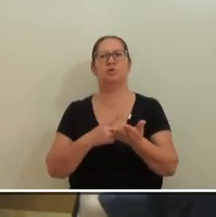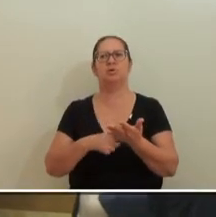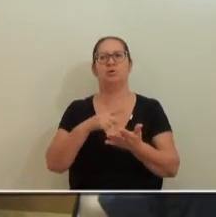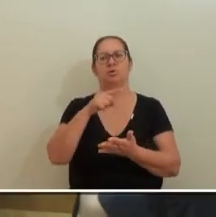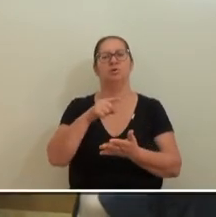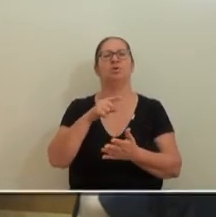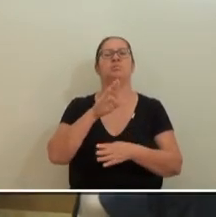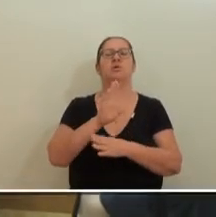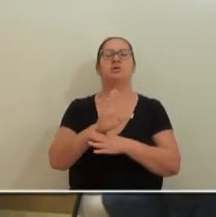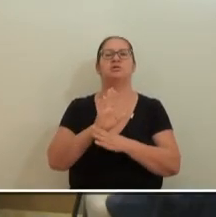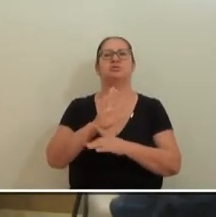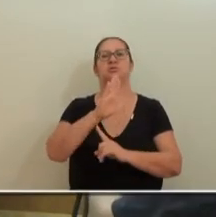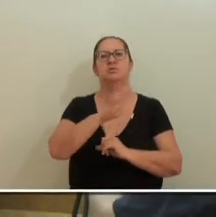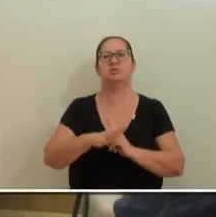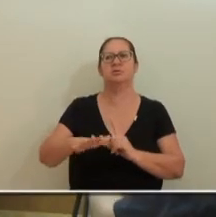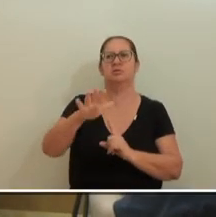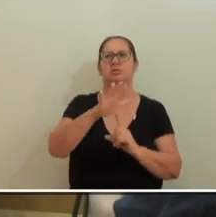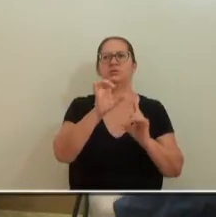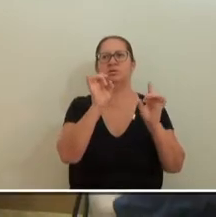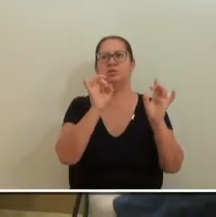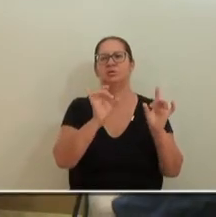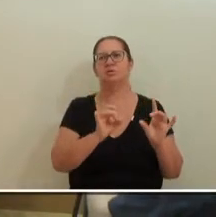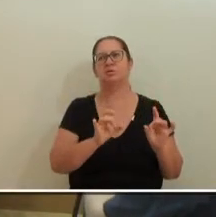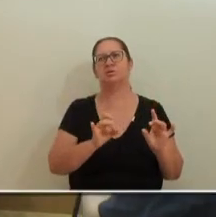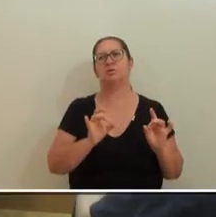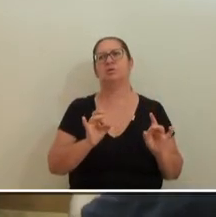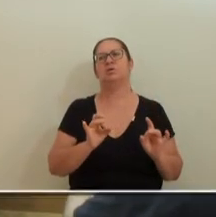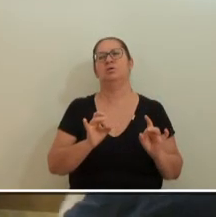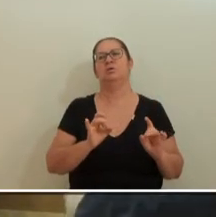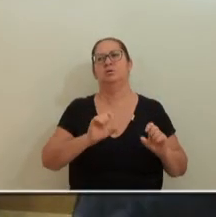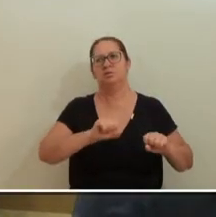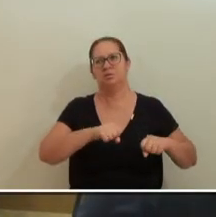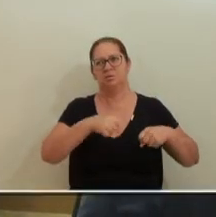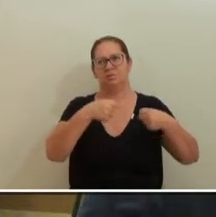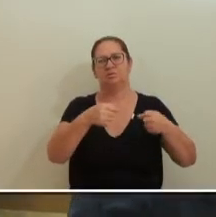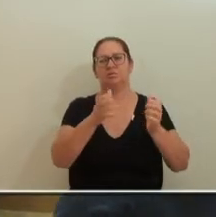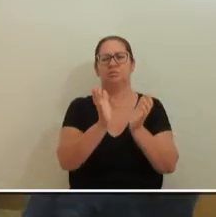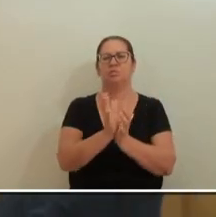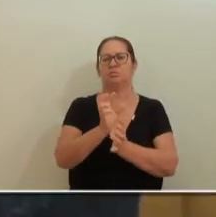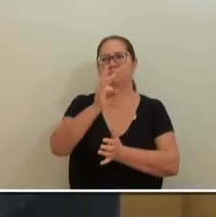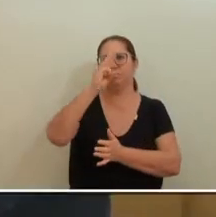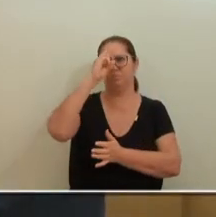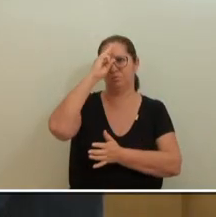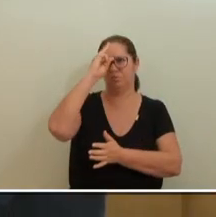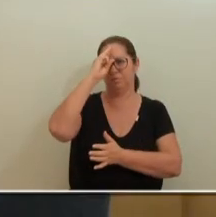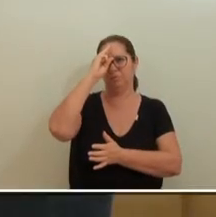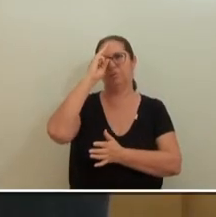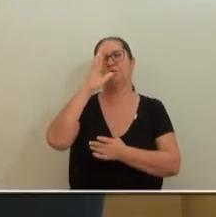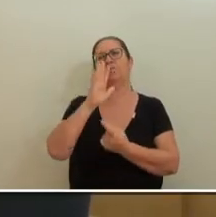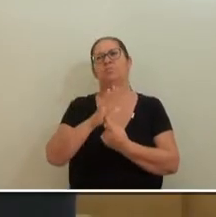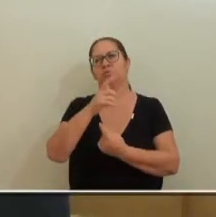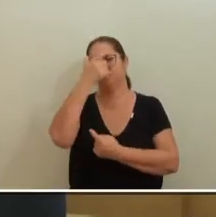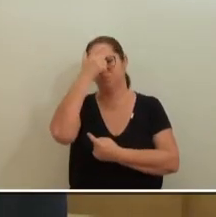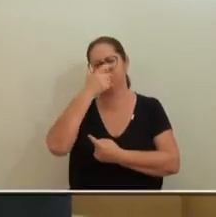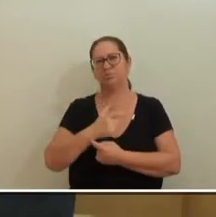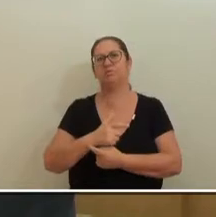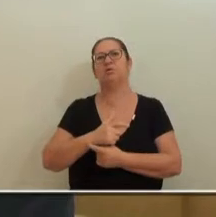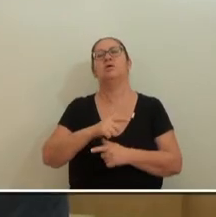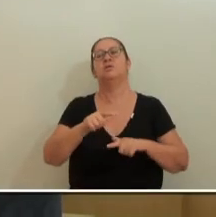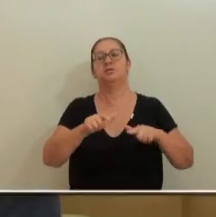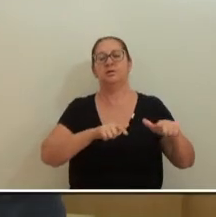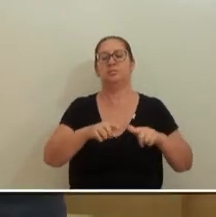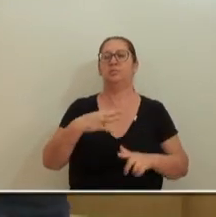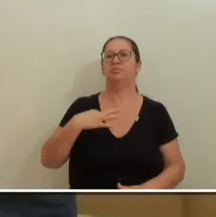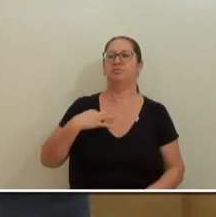nossa sociedade e, especialmente, a sua dedicação incansável ao movimento escoteiro, que mudou o caráter e inspirou serviços voluntários em